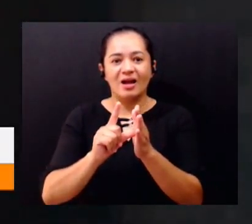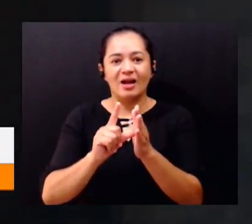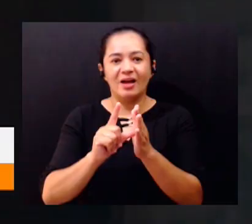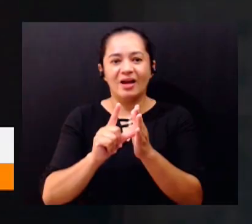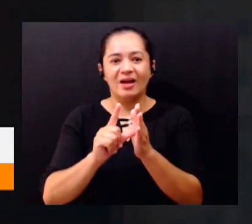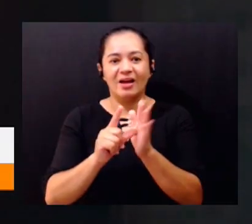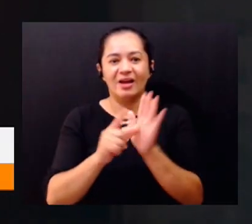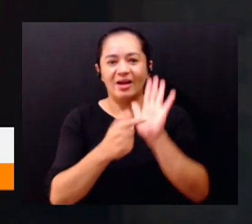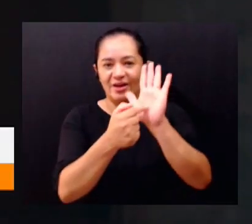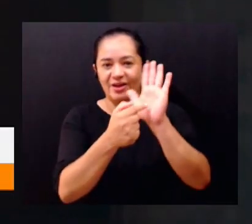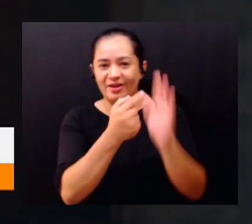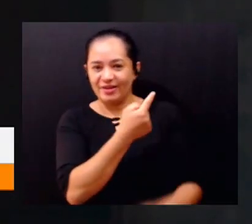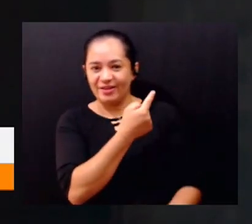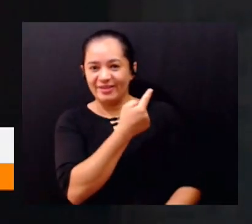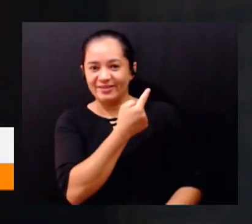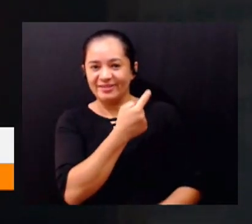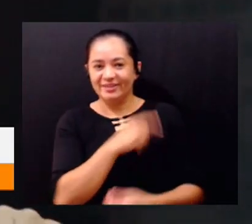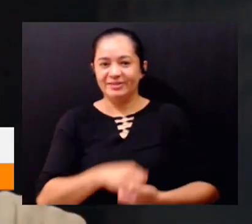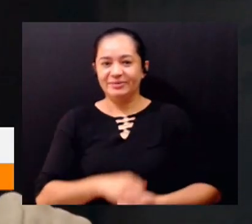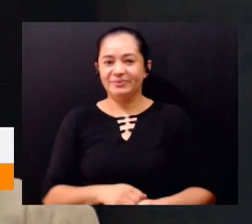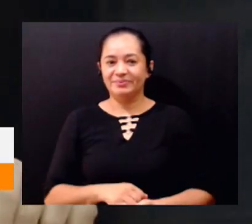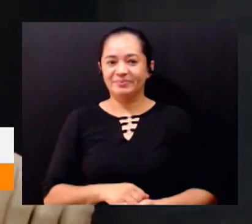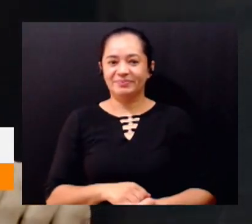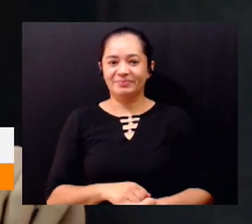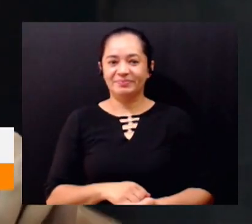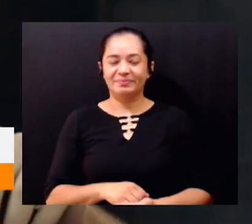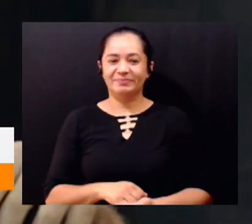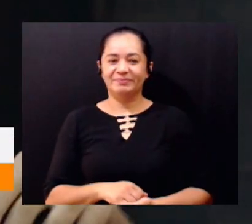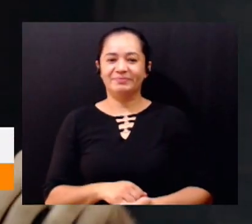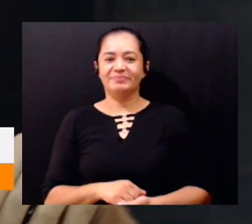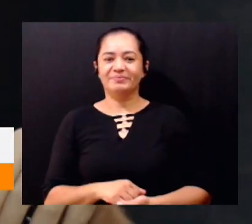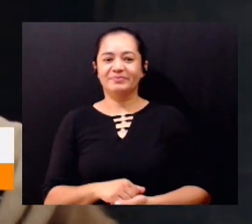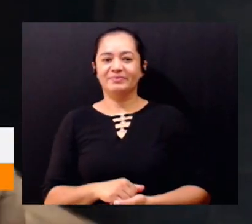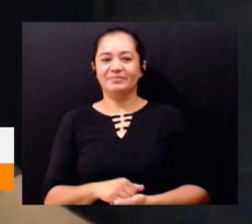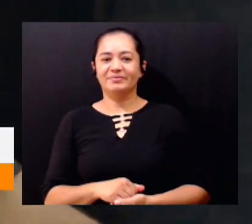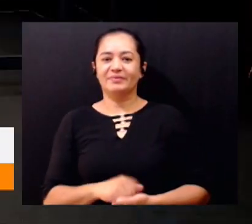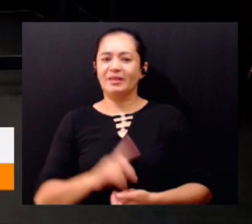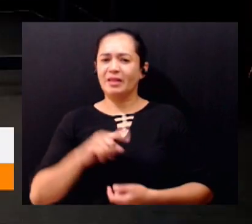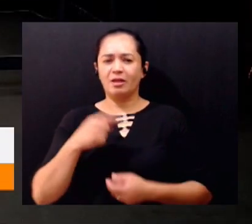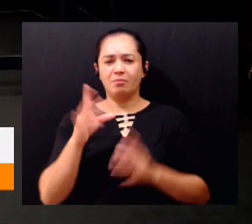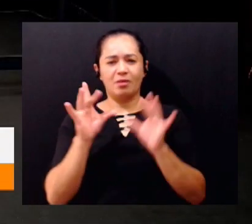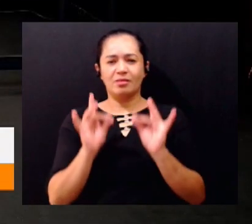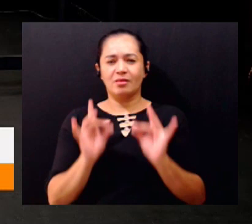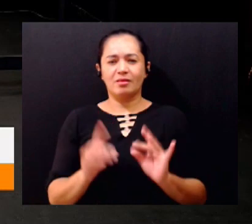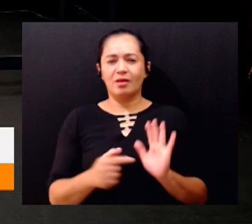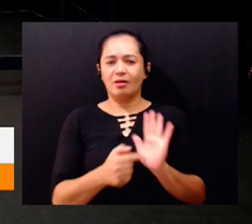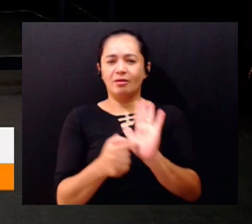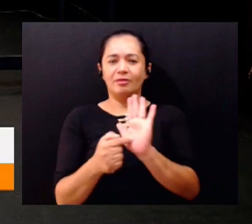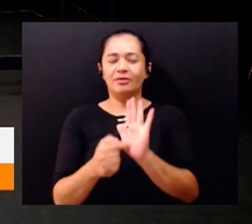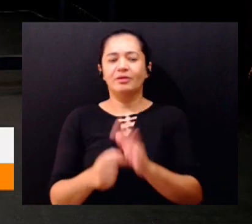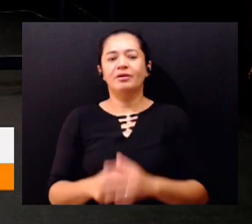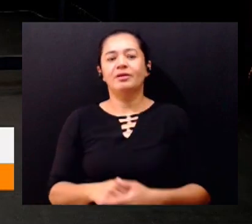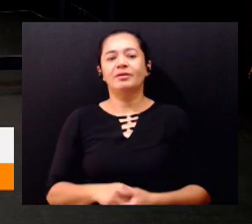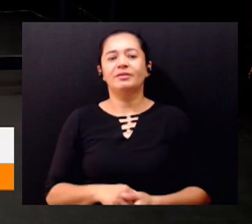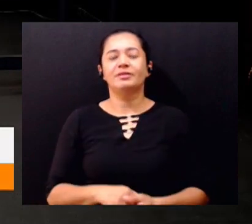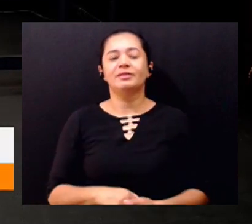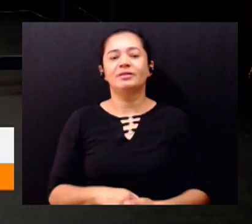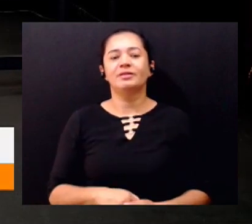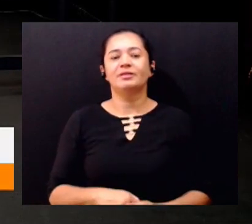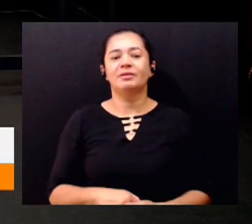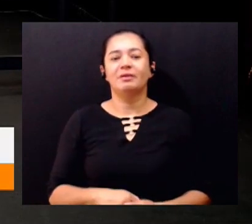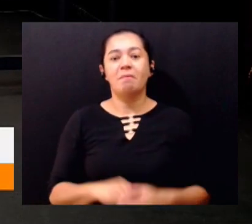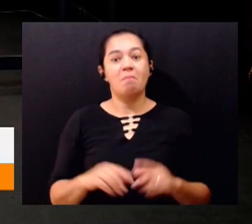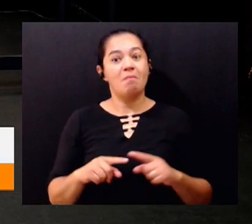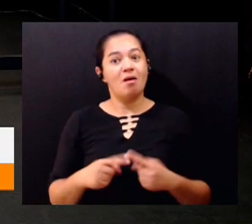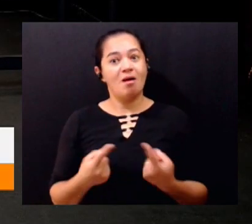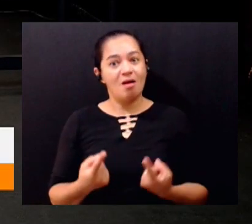São esses 3 personagens, né? Depois qualquer coisa posso mostrar com mais detalhe, ou pode ver lá no site, metabiose.com.br. Mas os quadrinhos